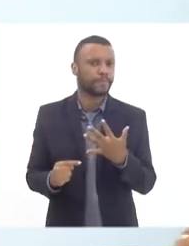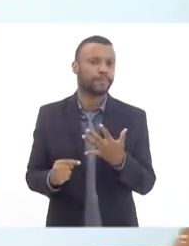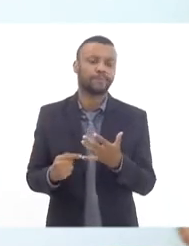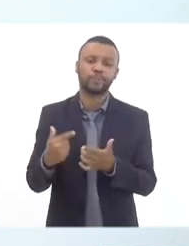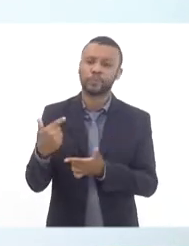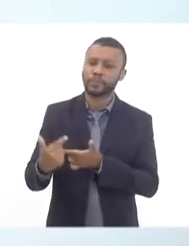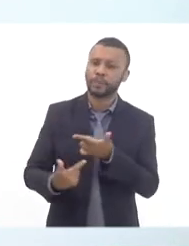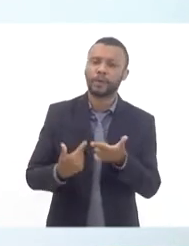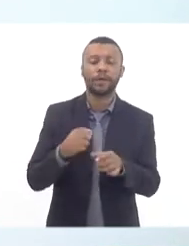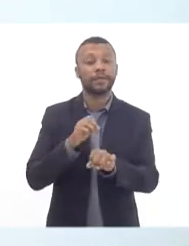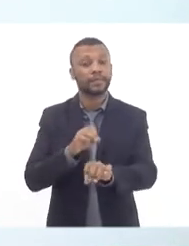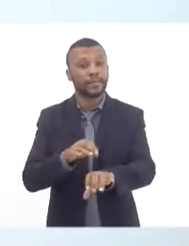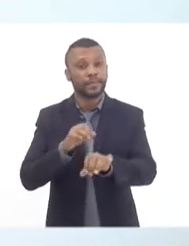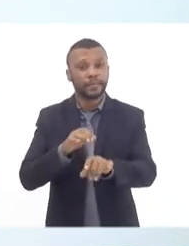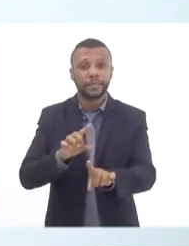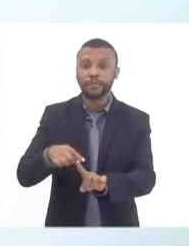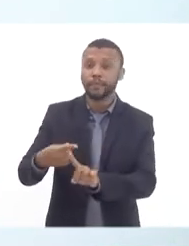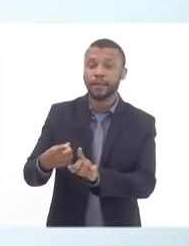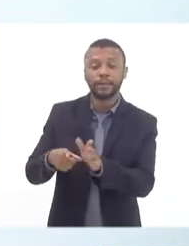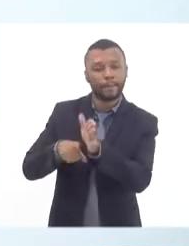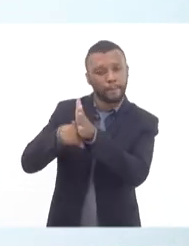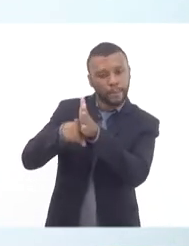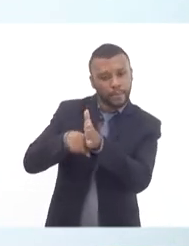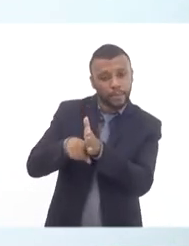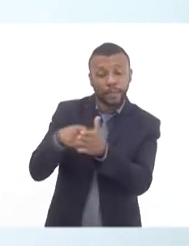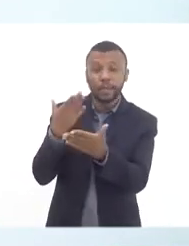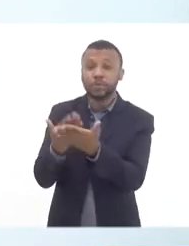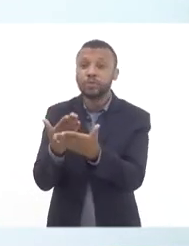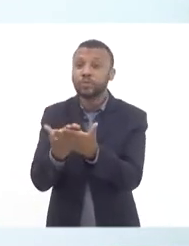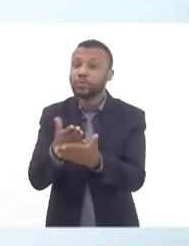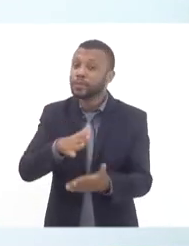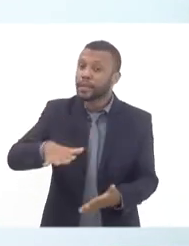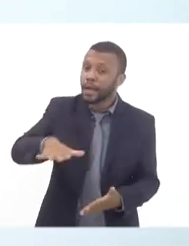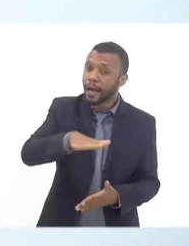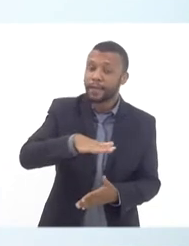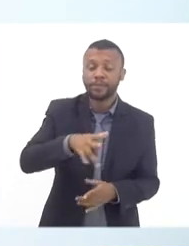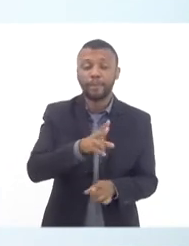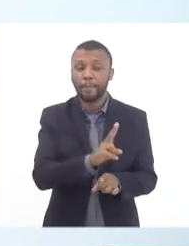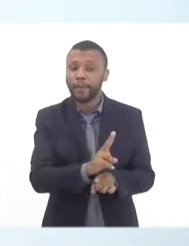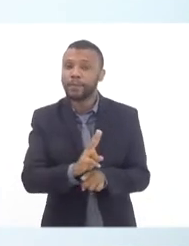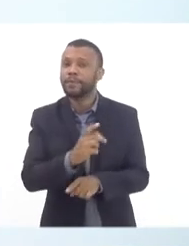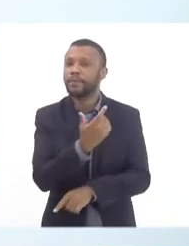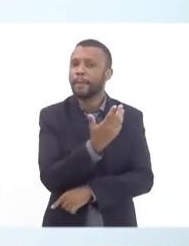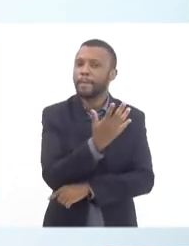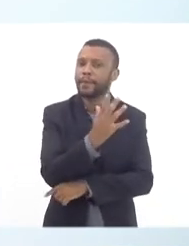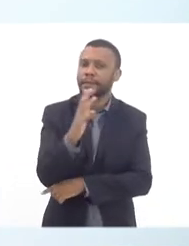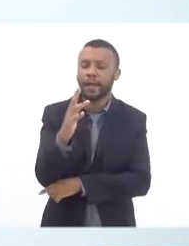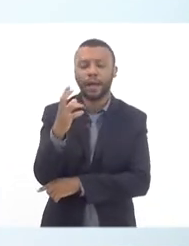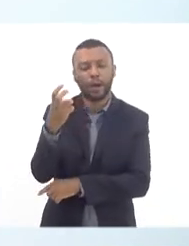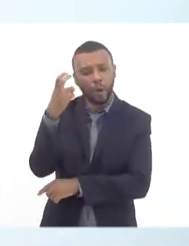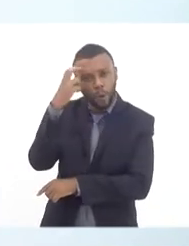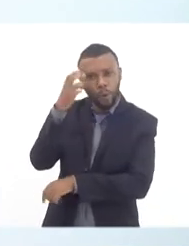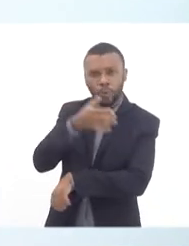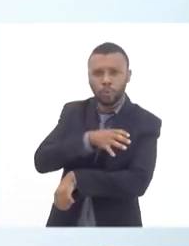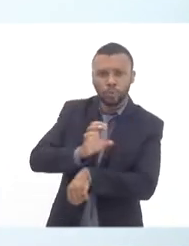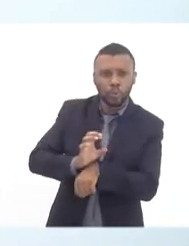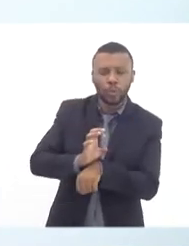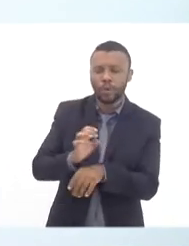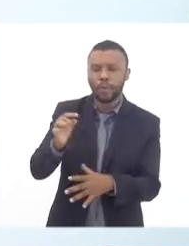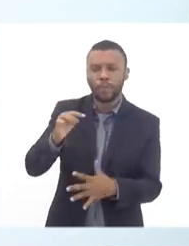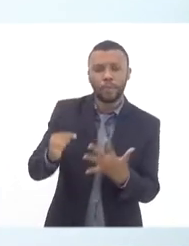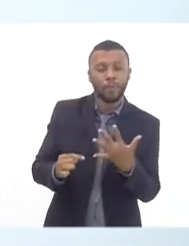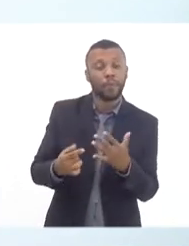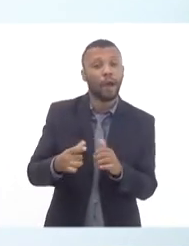atividades de ensino e pesquisa, estudo na área de preservação ambiental e cultura, entre outros. Artigo 5º.